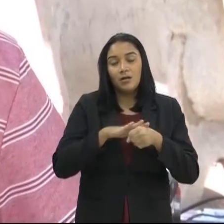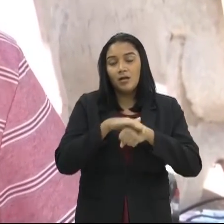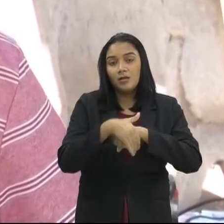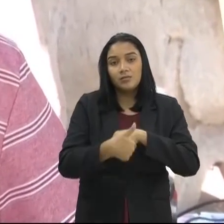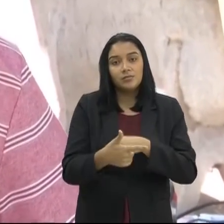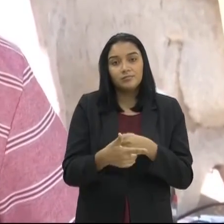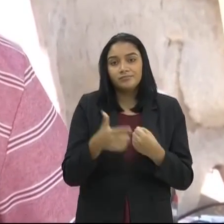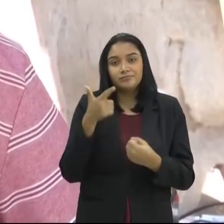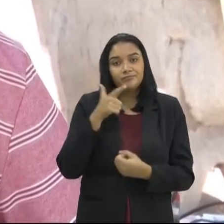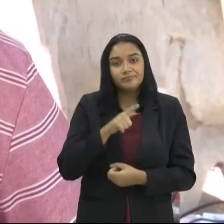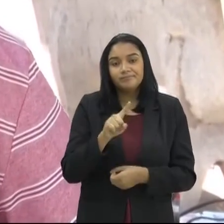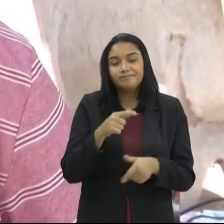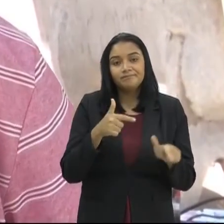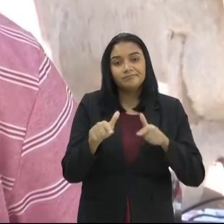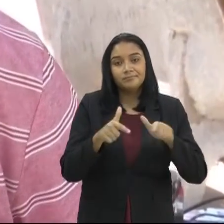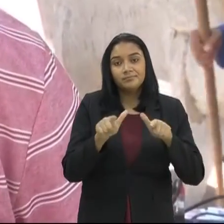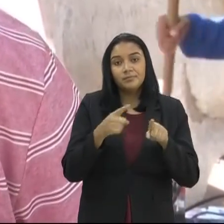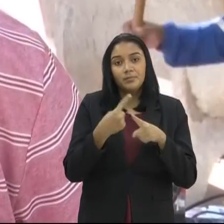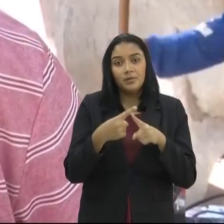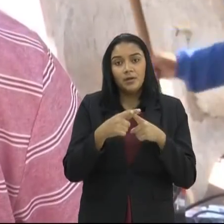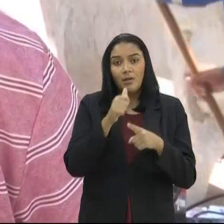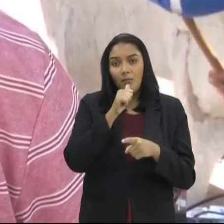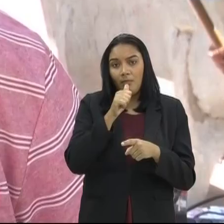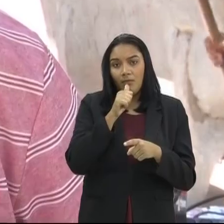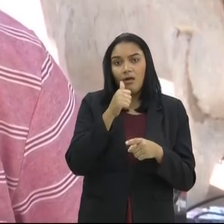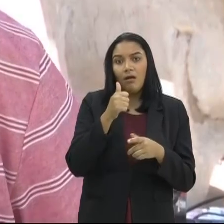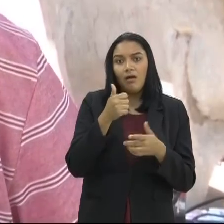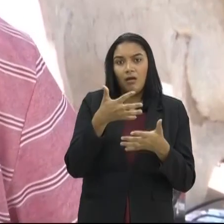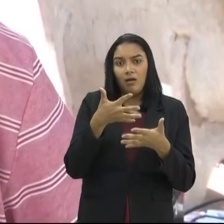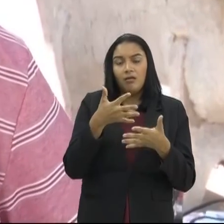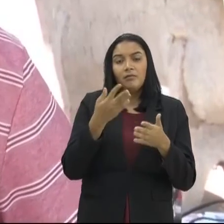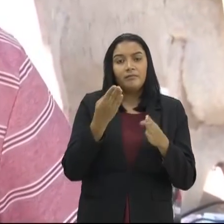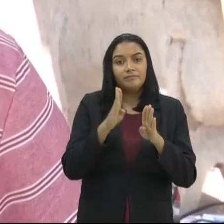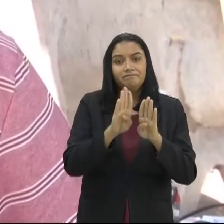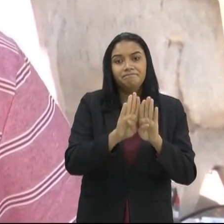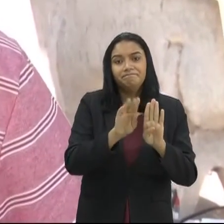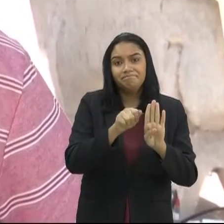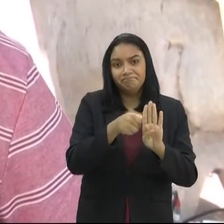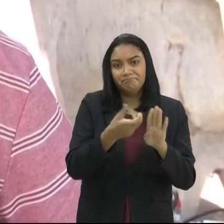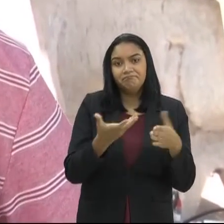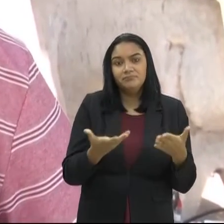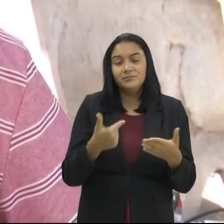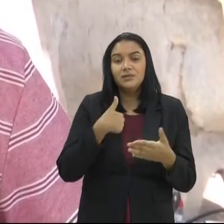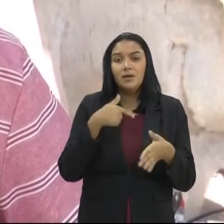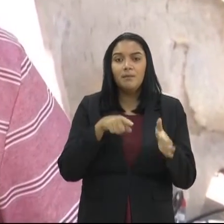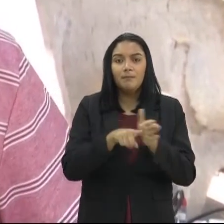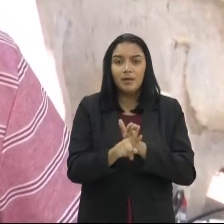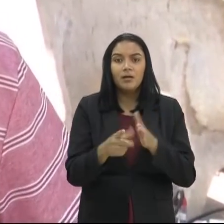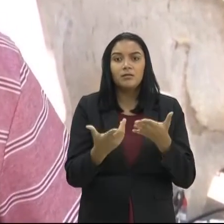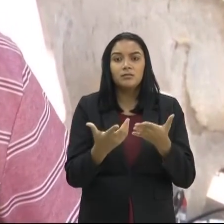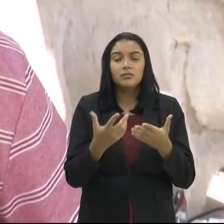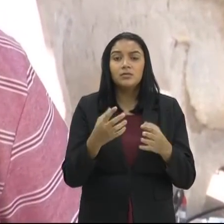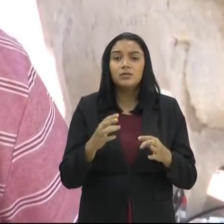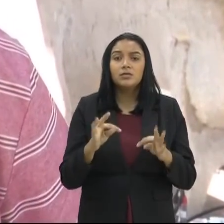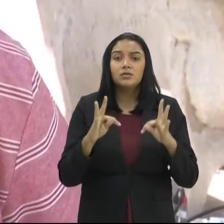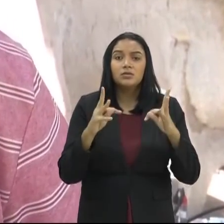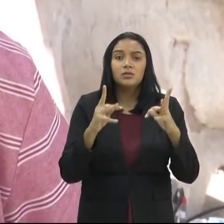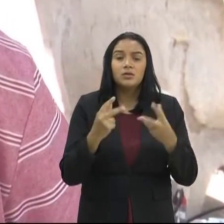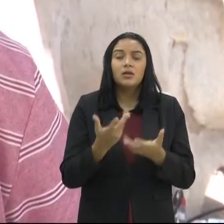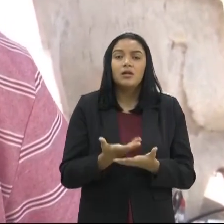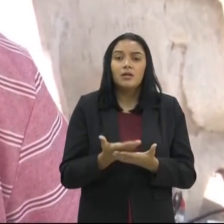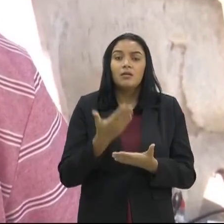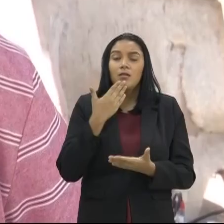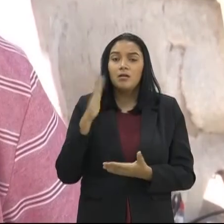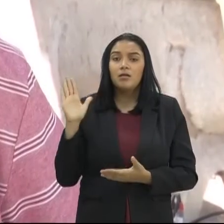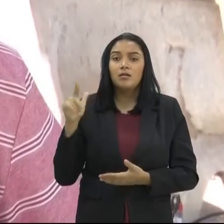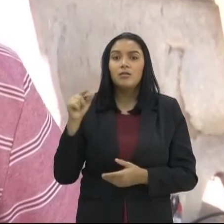fechado. E eu queria só fazer uma pequena pergunta para as autoridades. O que é que vão fazer com a nossa